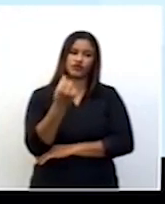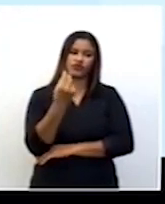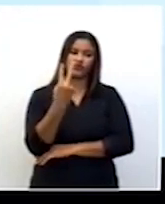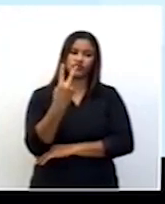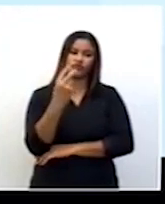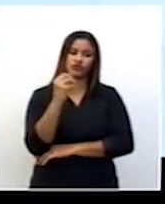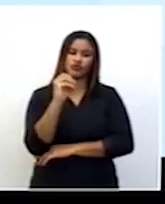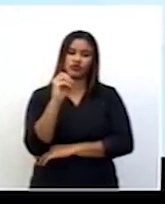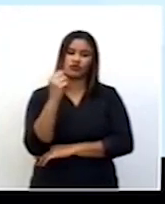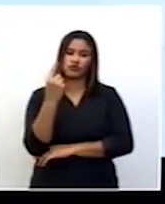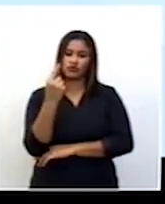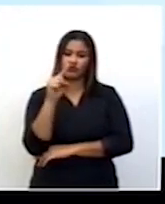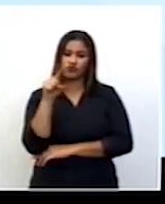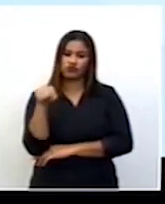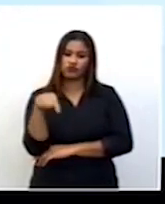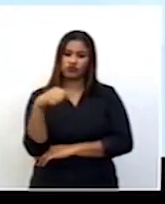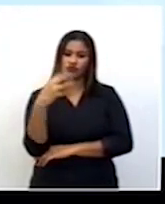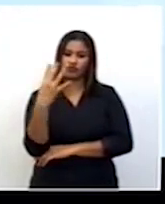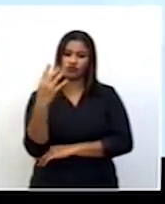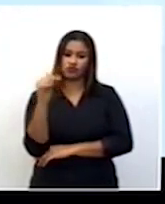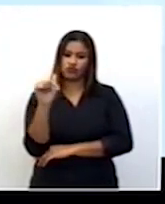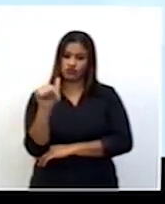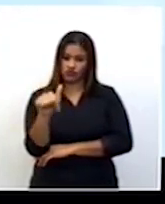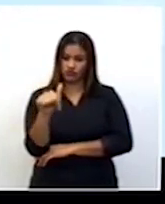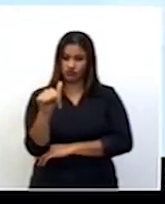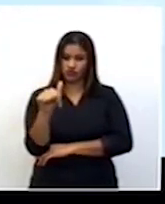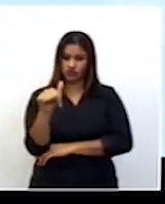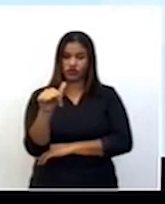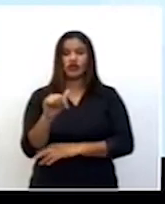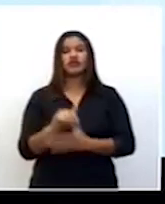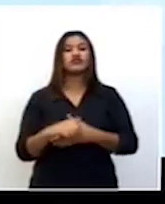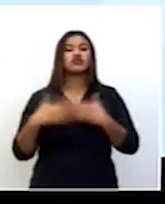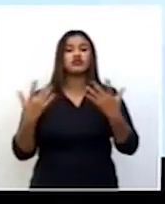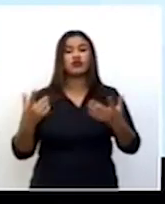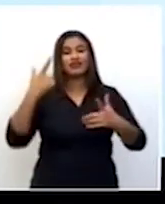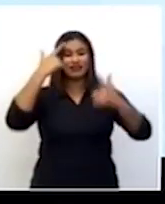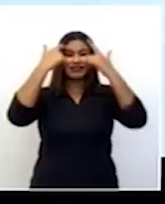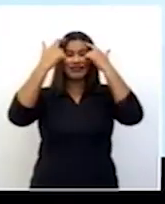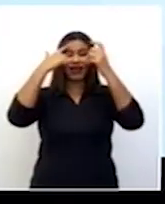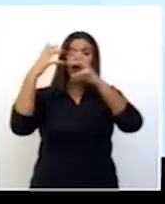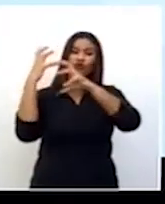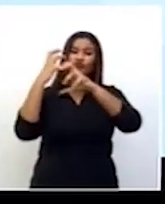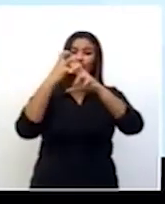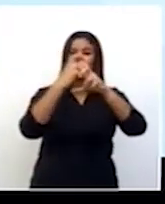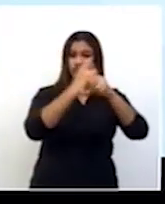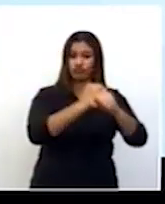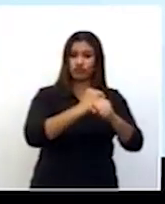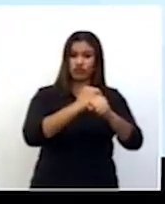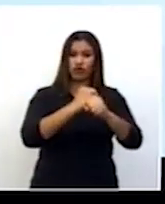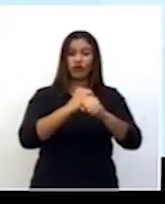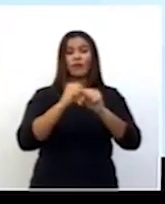46.201,47. Então, essa ideia, né, esse contexto da somatória, nós podemos identificar assim.